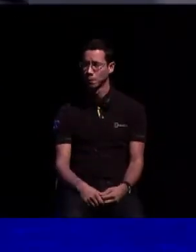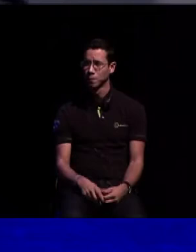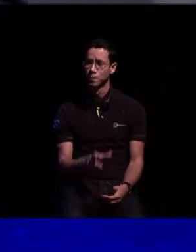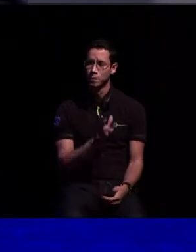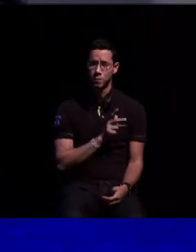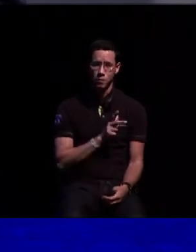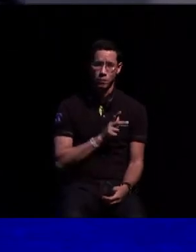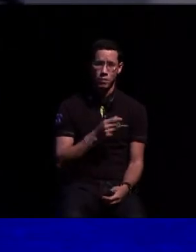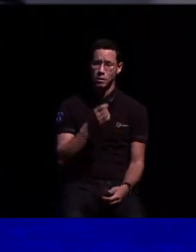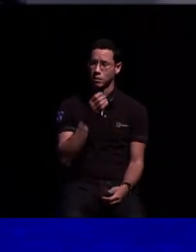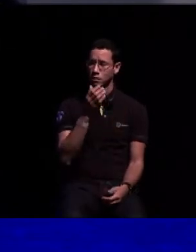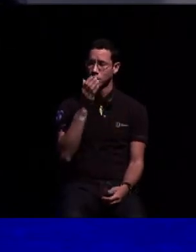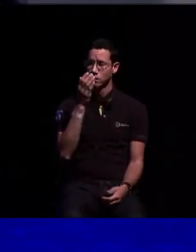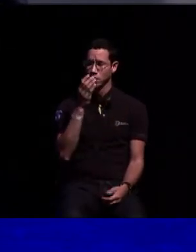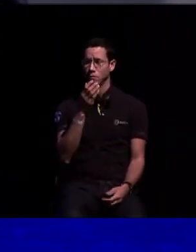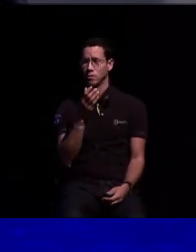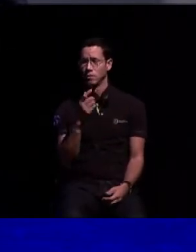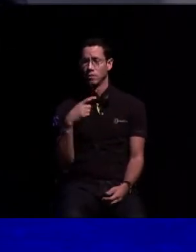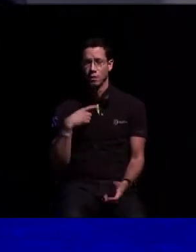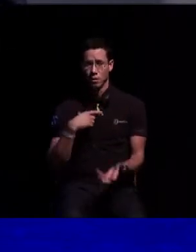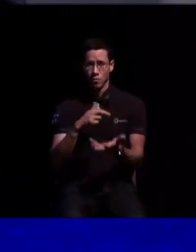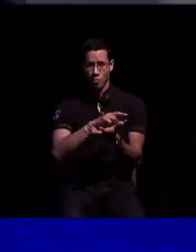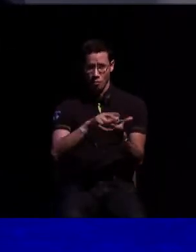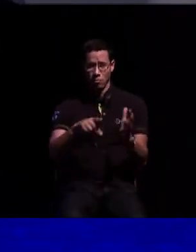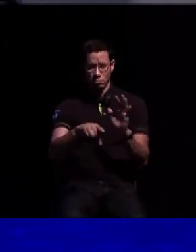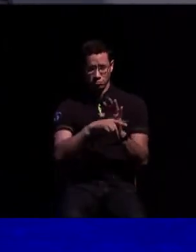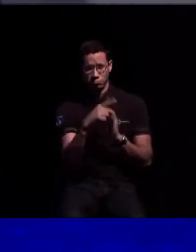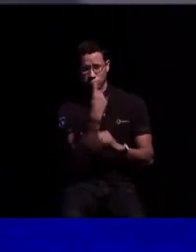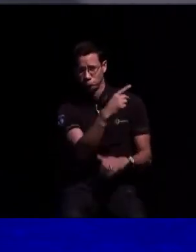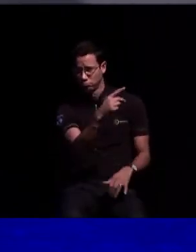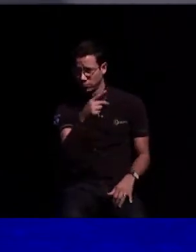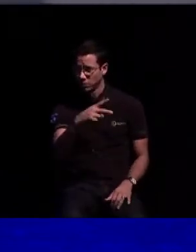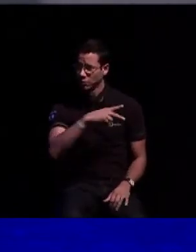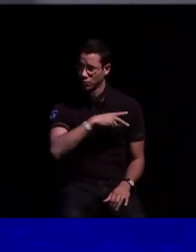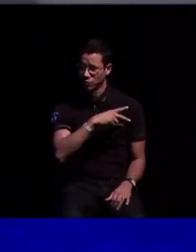porque, obviamente, Inglaterra e França são coisas muito particulares, mas se vende como